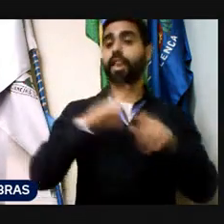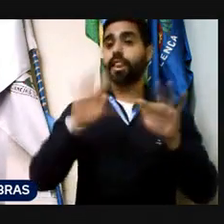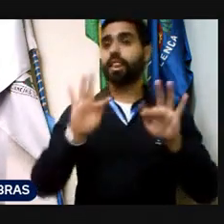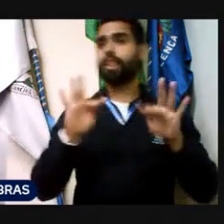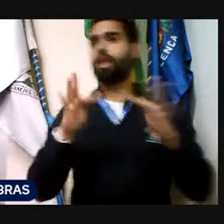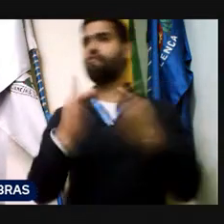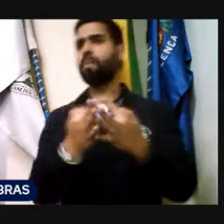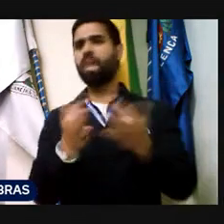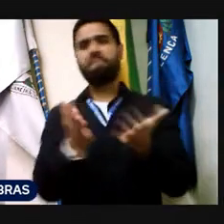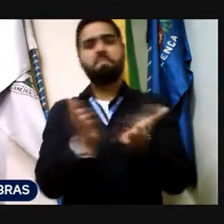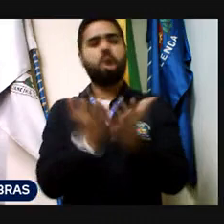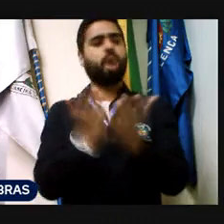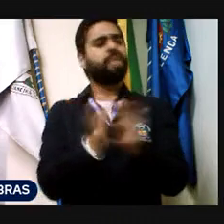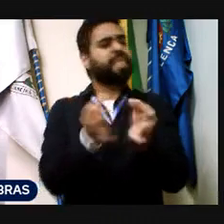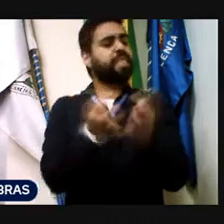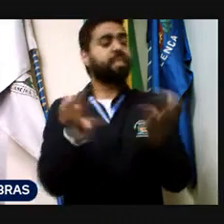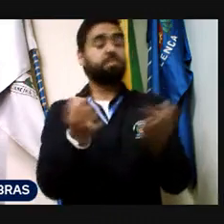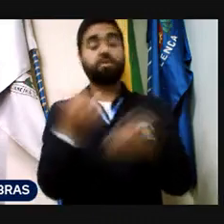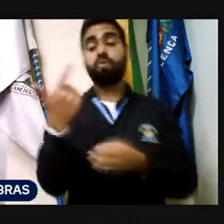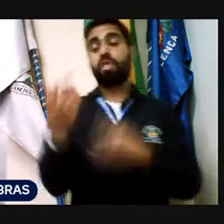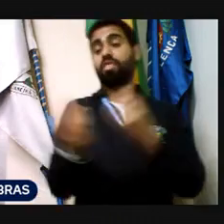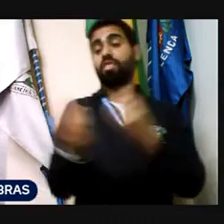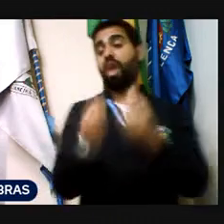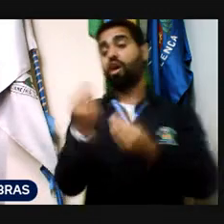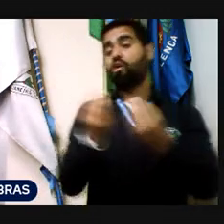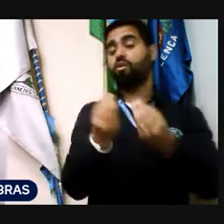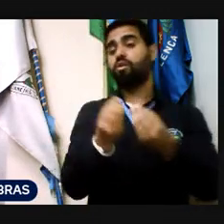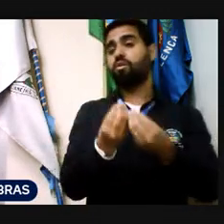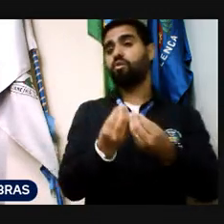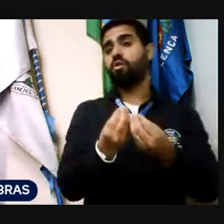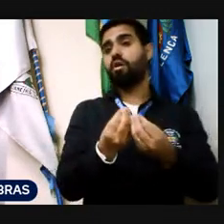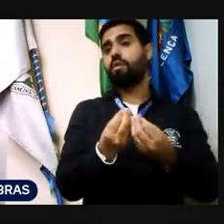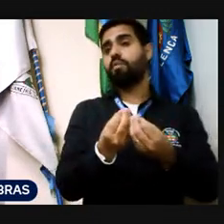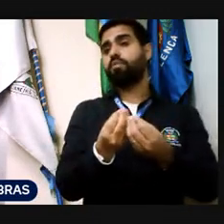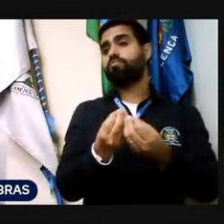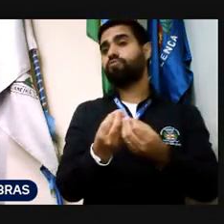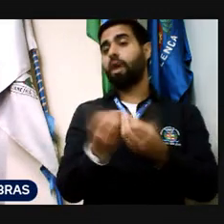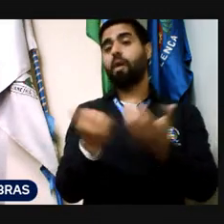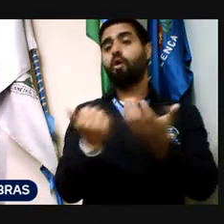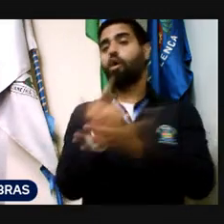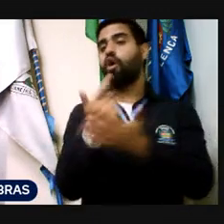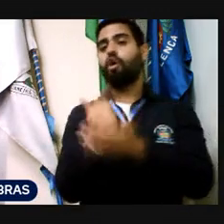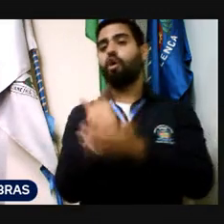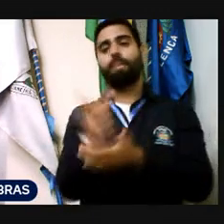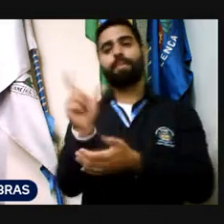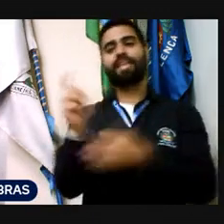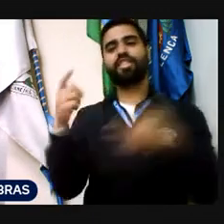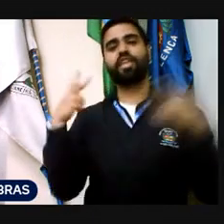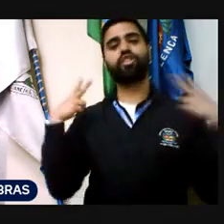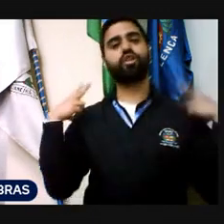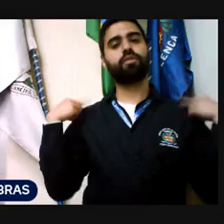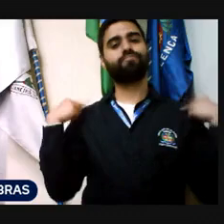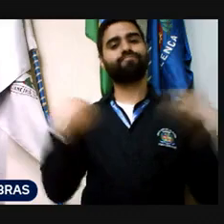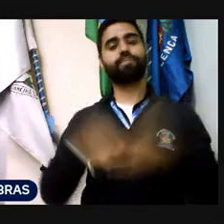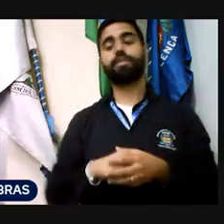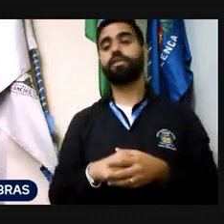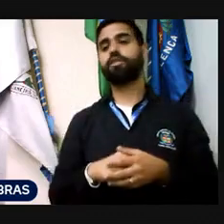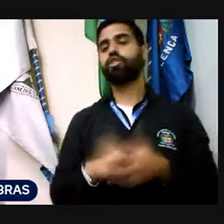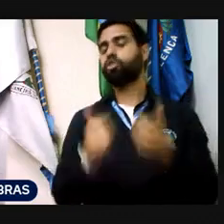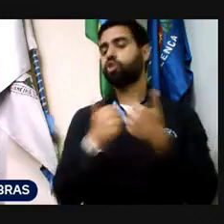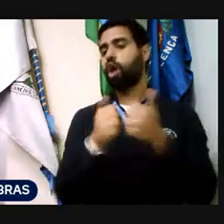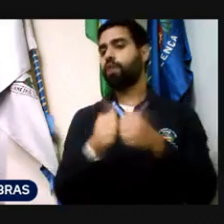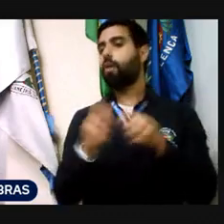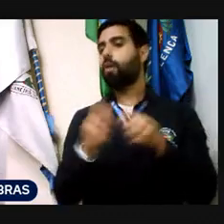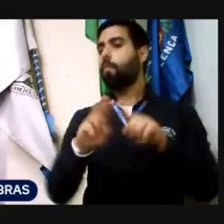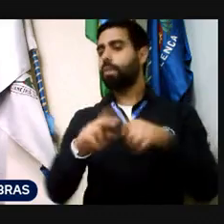forma precária, muitas das vezes não tendo condição sequer de arcar com os custos de passagem, ficando assim evidente a extrema necessidade de tais